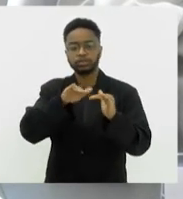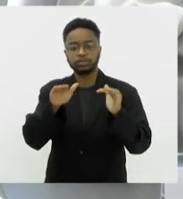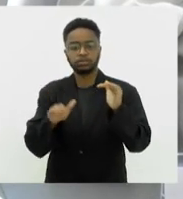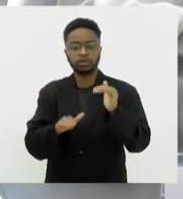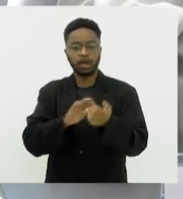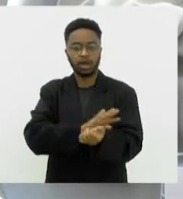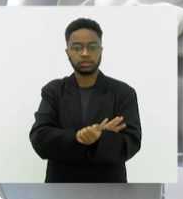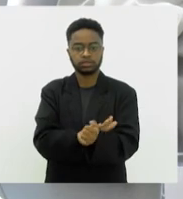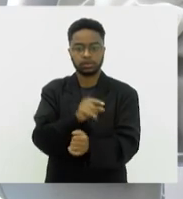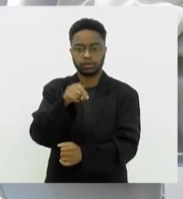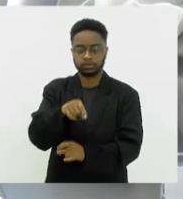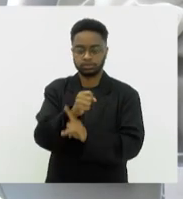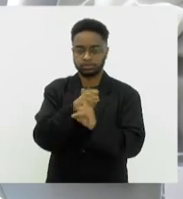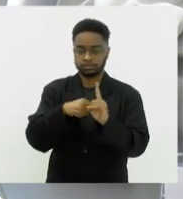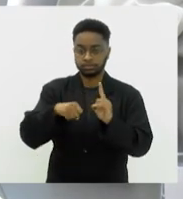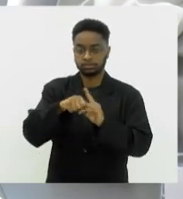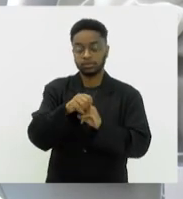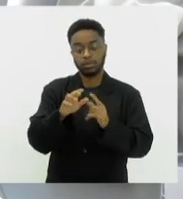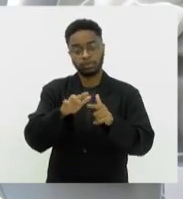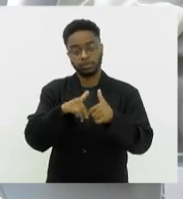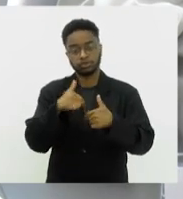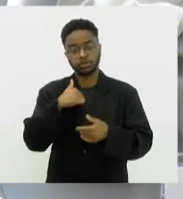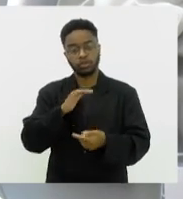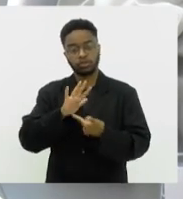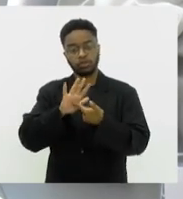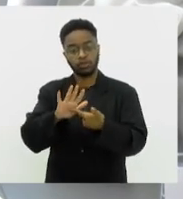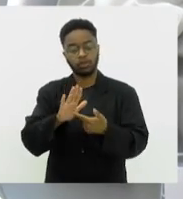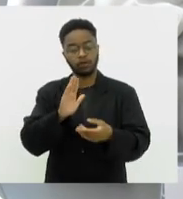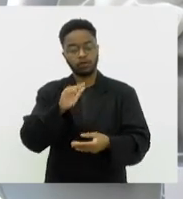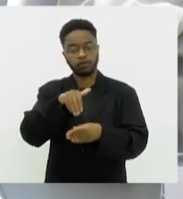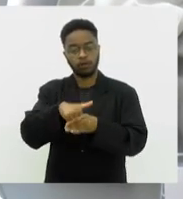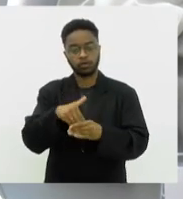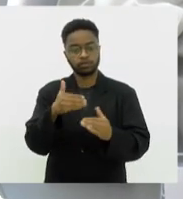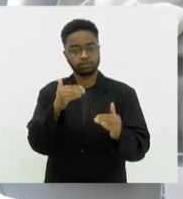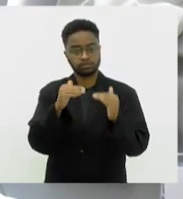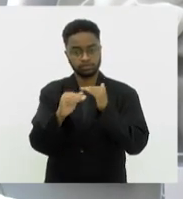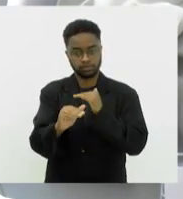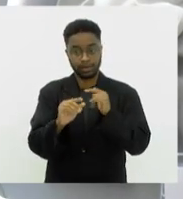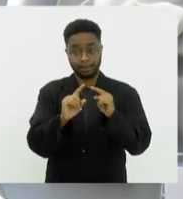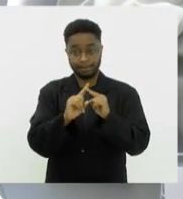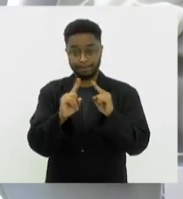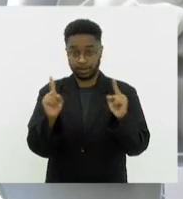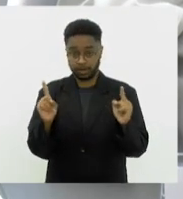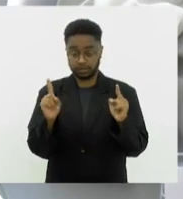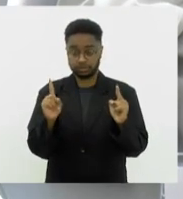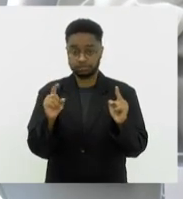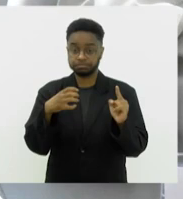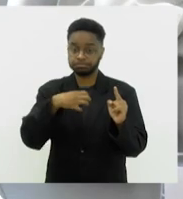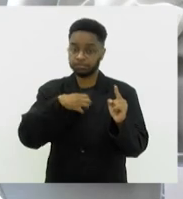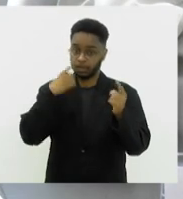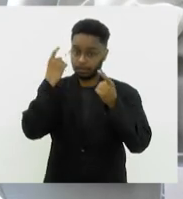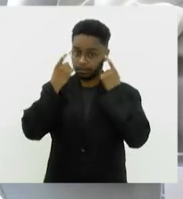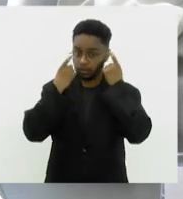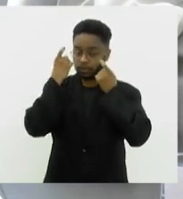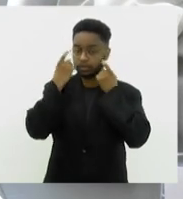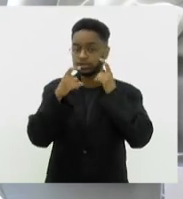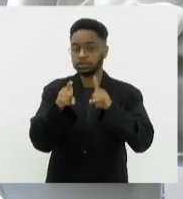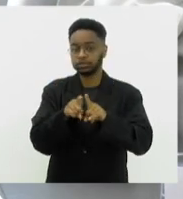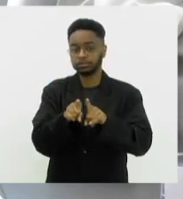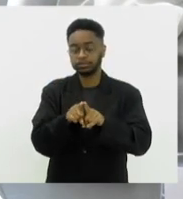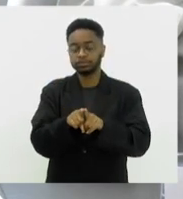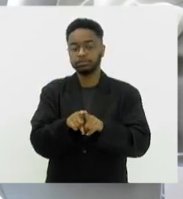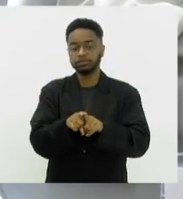sociedade portanto apresentei esse voto de divergente mas preocupada também com